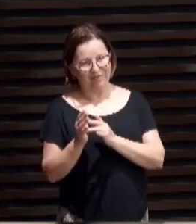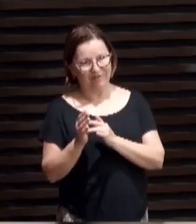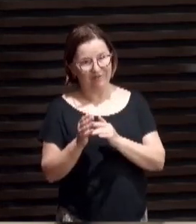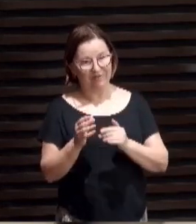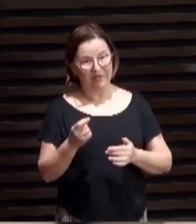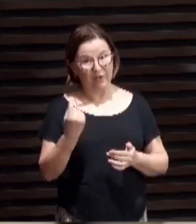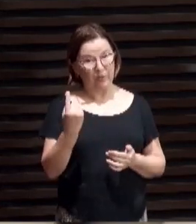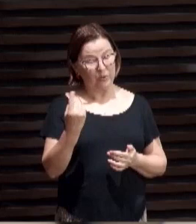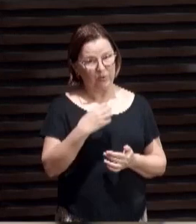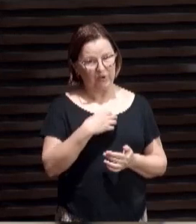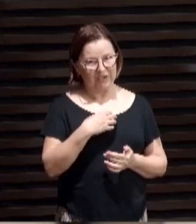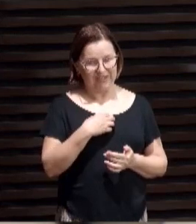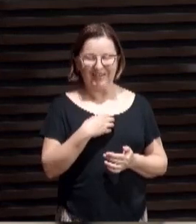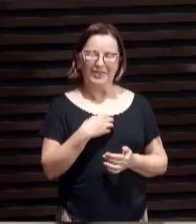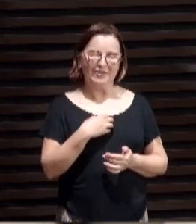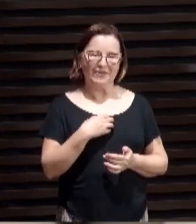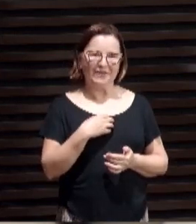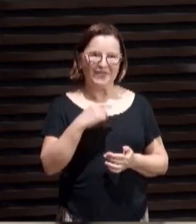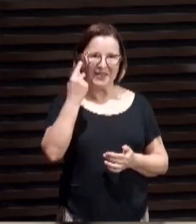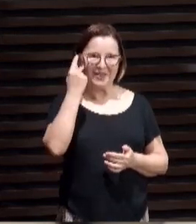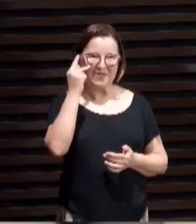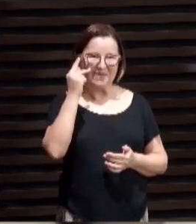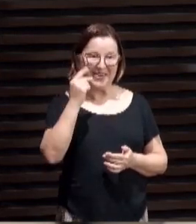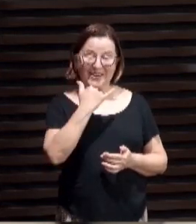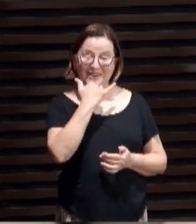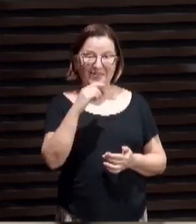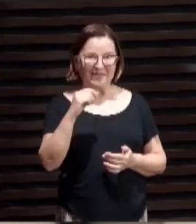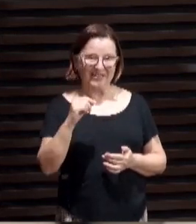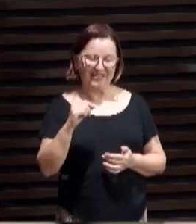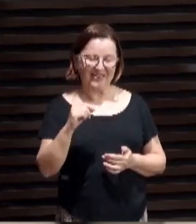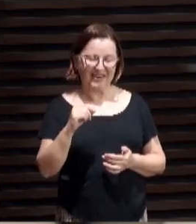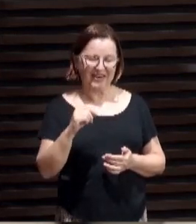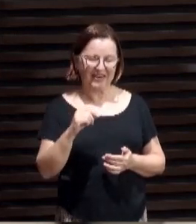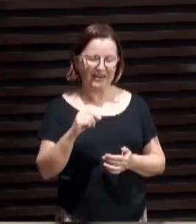os mais indignos pecadores desse mundo.